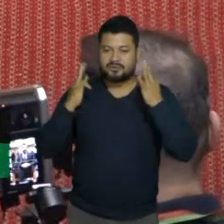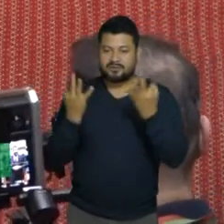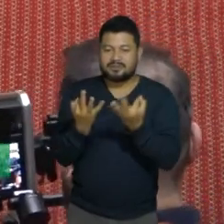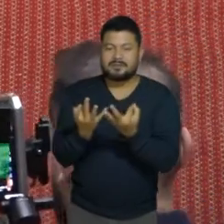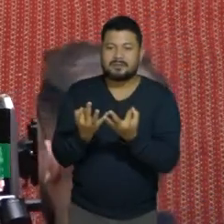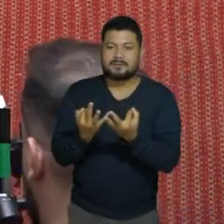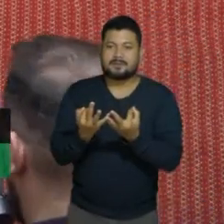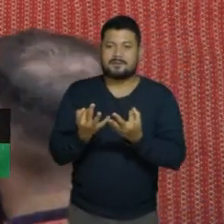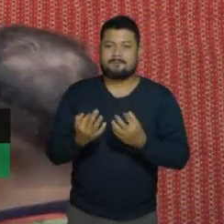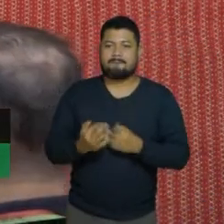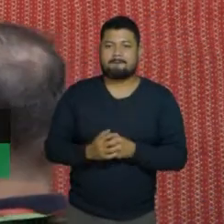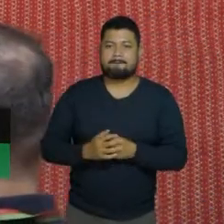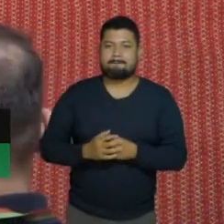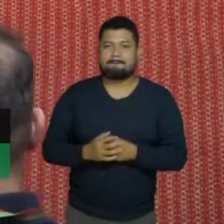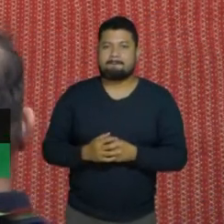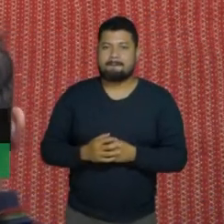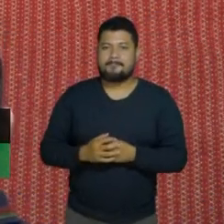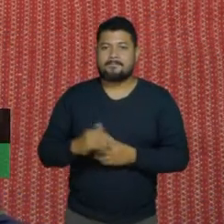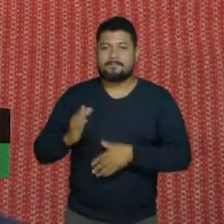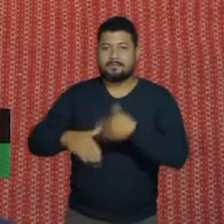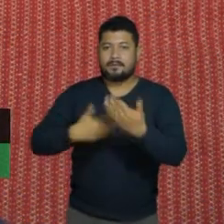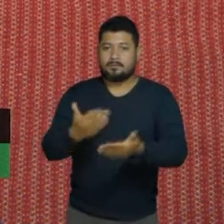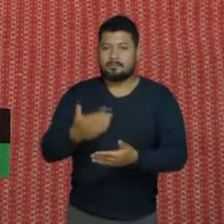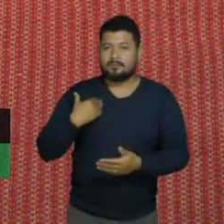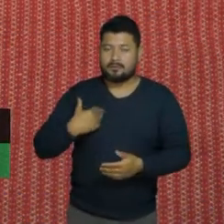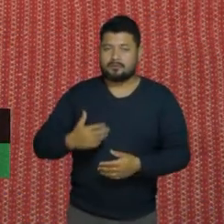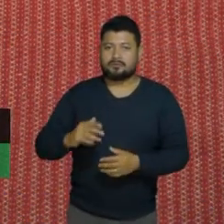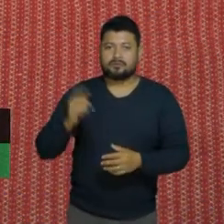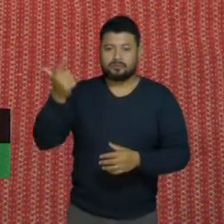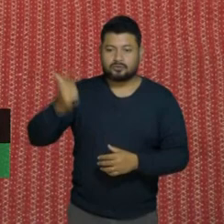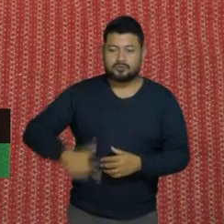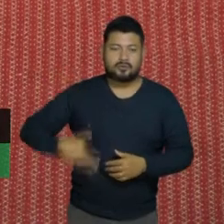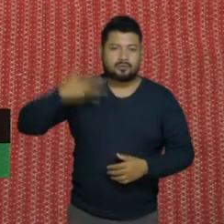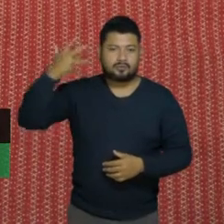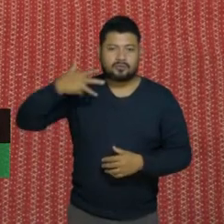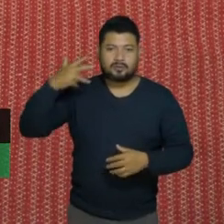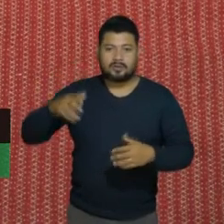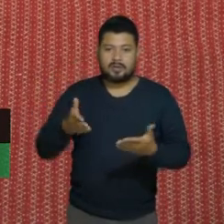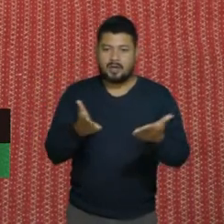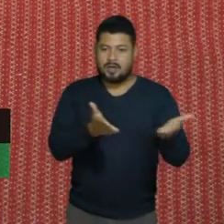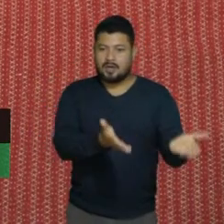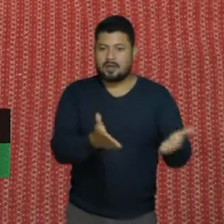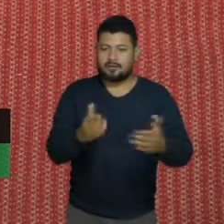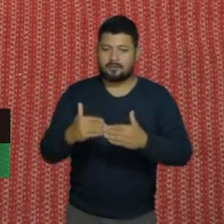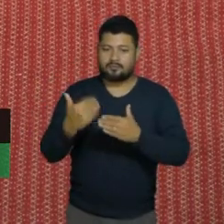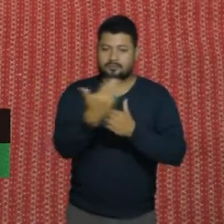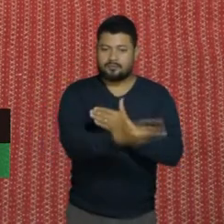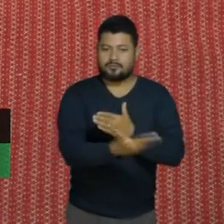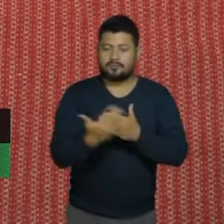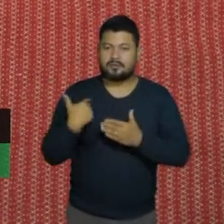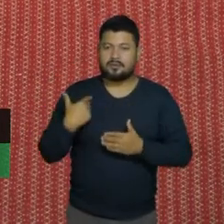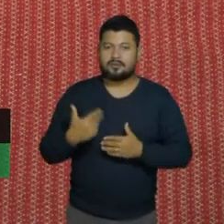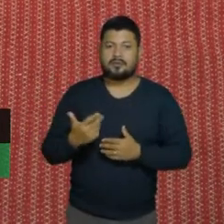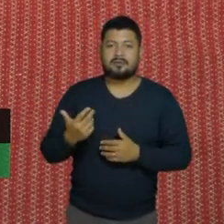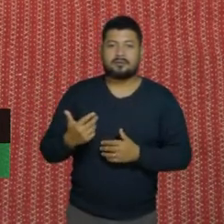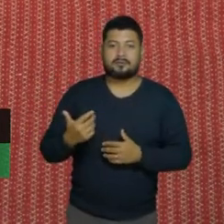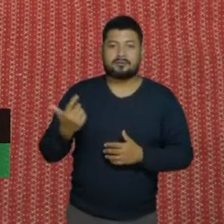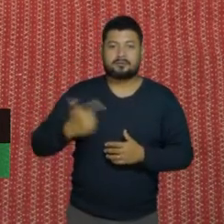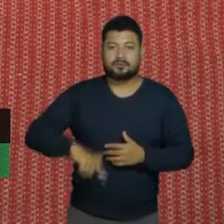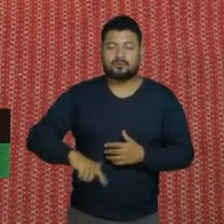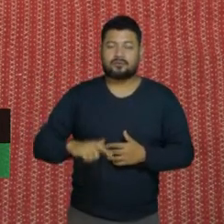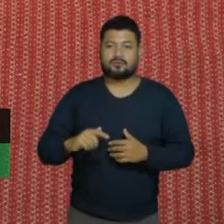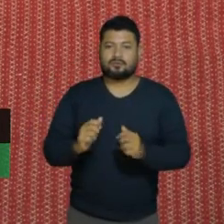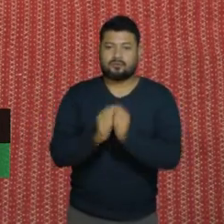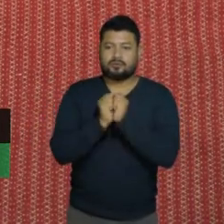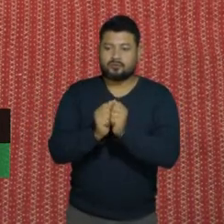de entrada nós vamos fazer mais uma fala, cumprimentando, agradecendo, ainda mais nesse intuito de fazer essa pecada